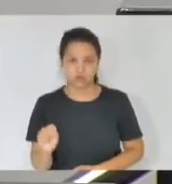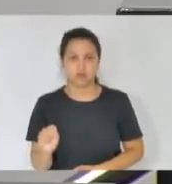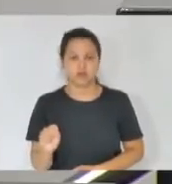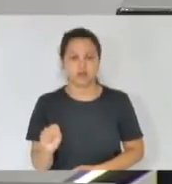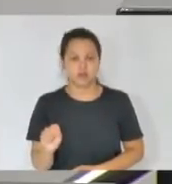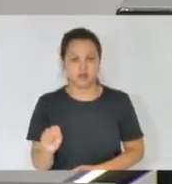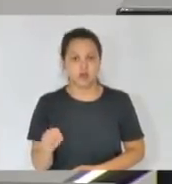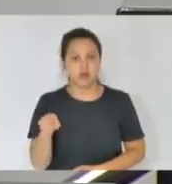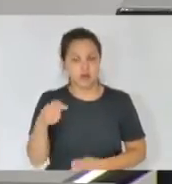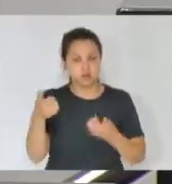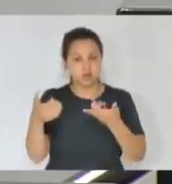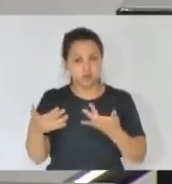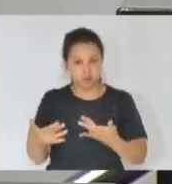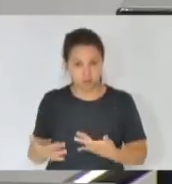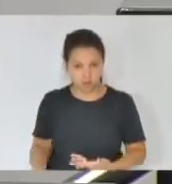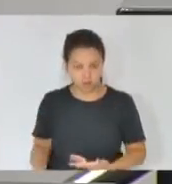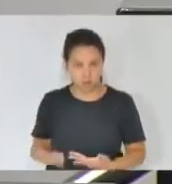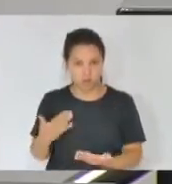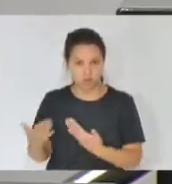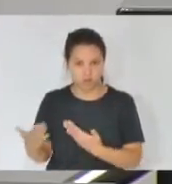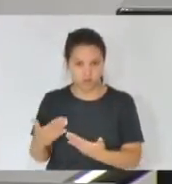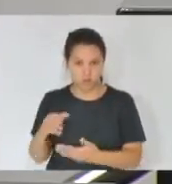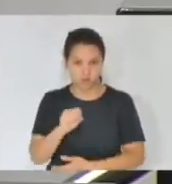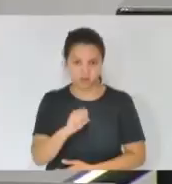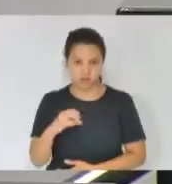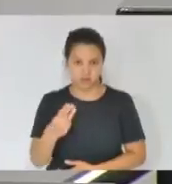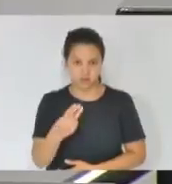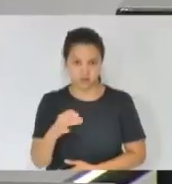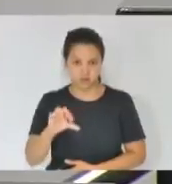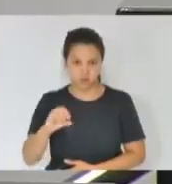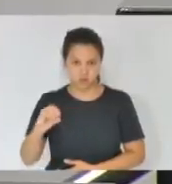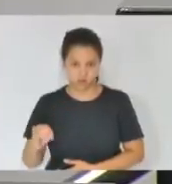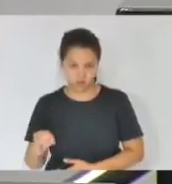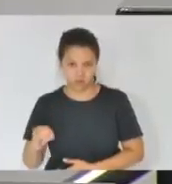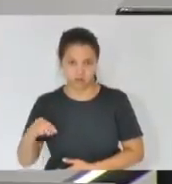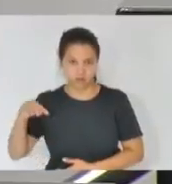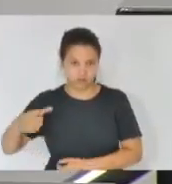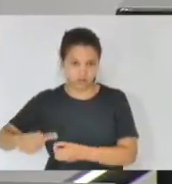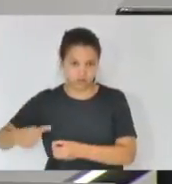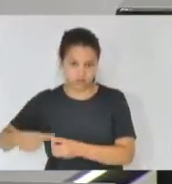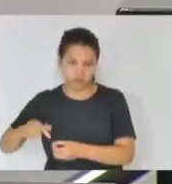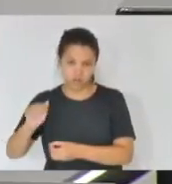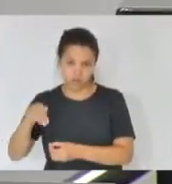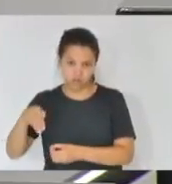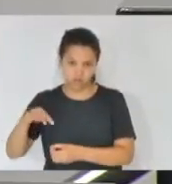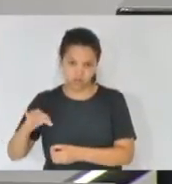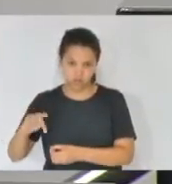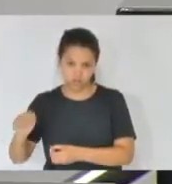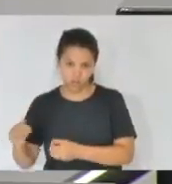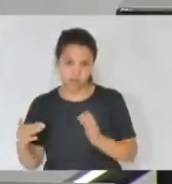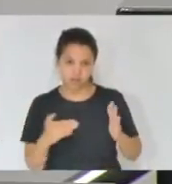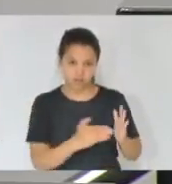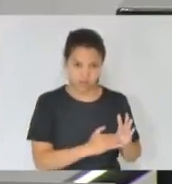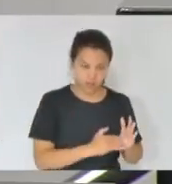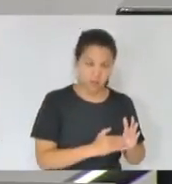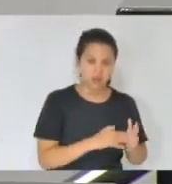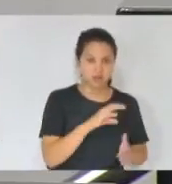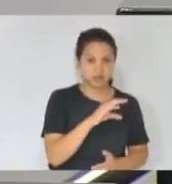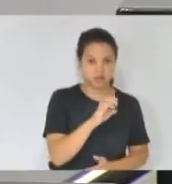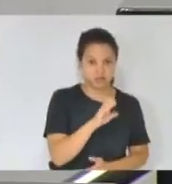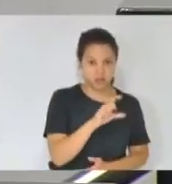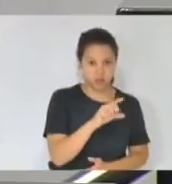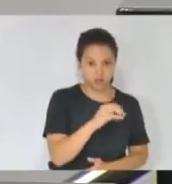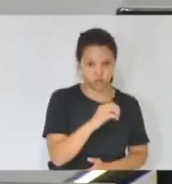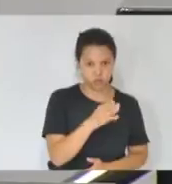SC-390, que liga Anita Garibaldi a Celso Ramos. Importante via que o governo, de acordo